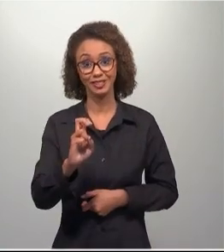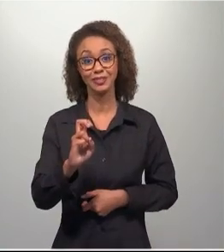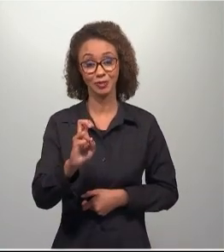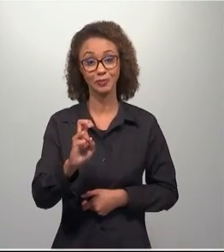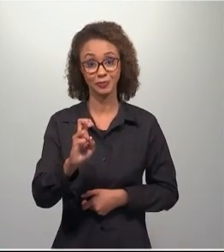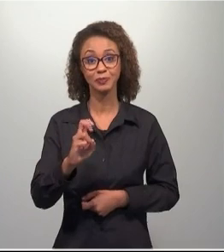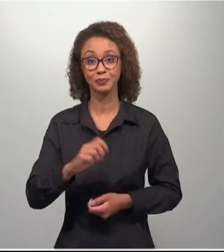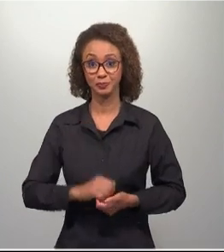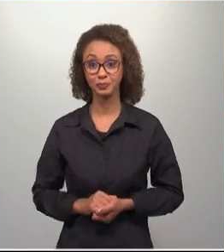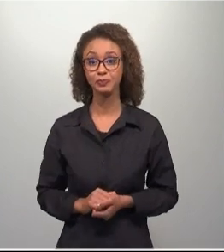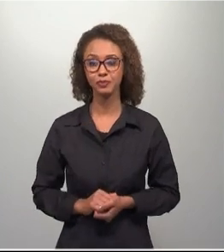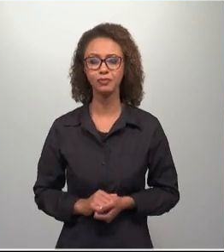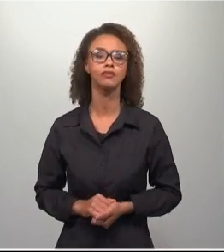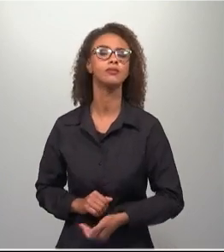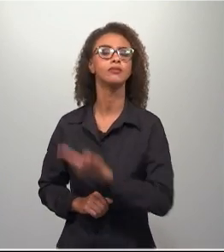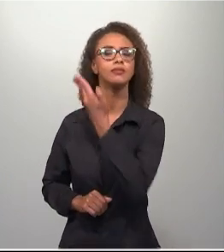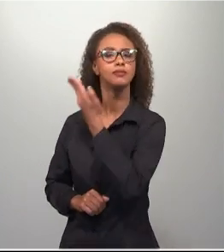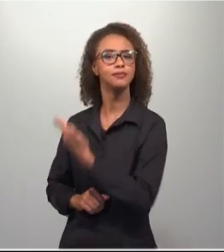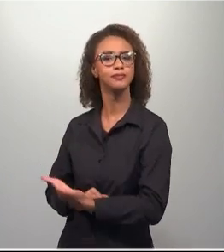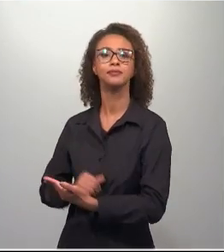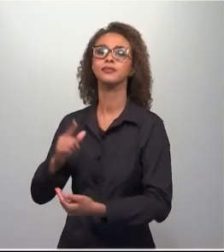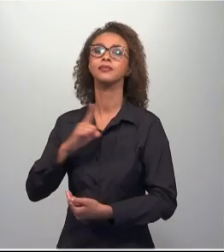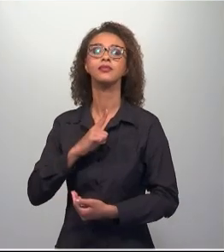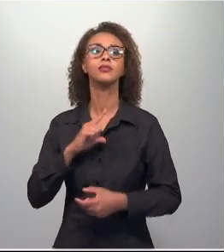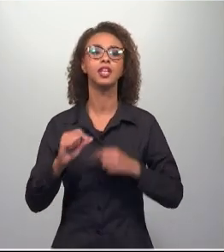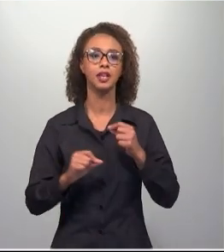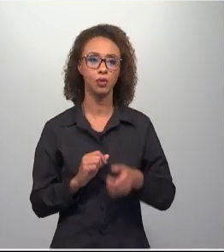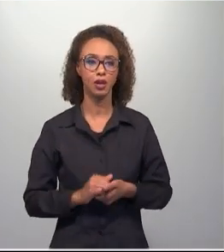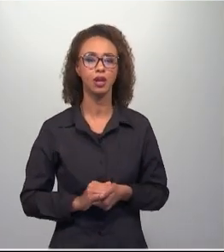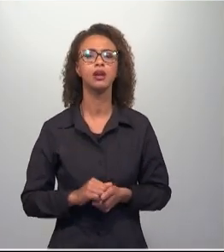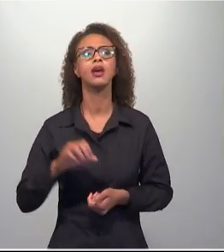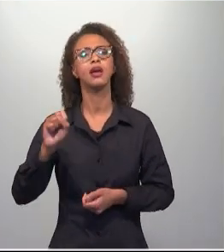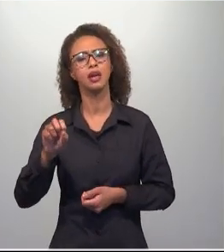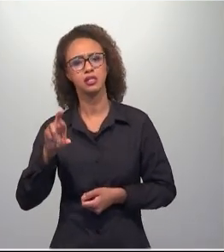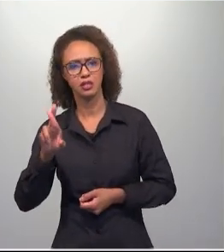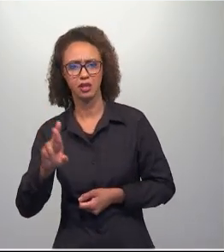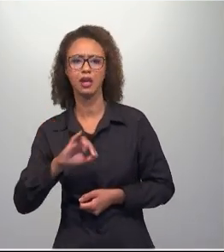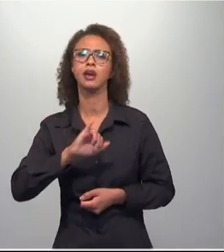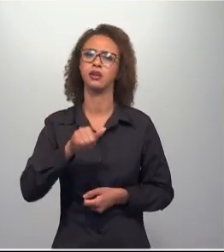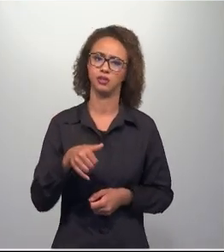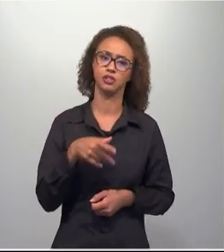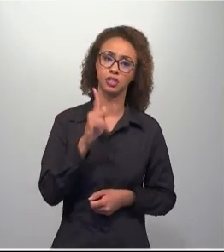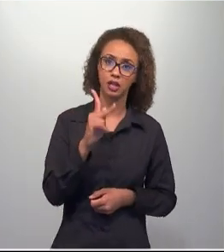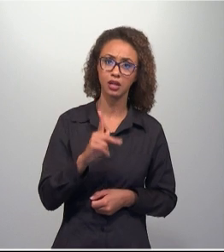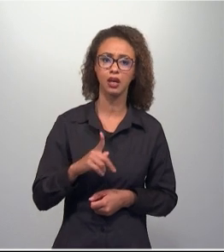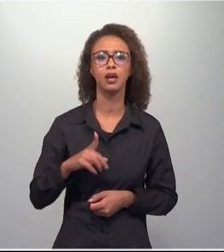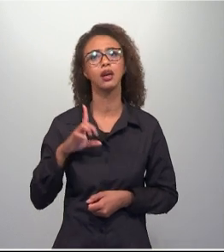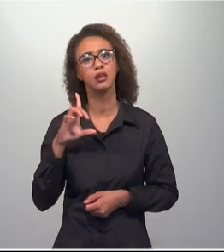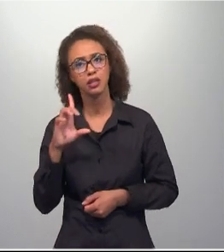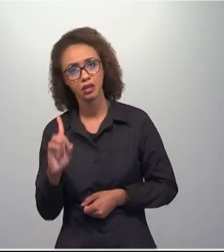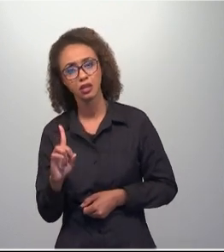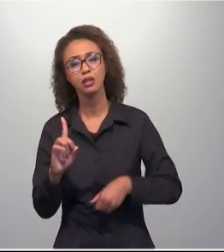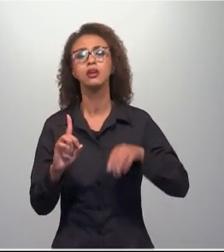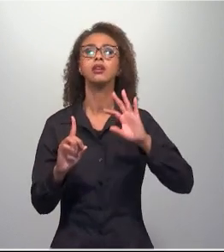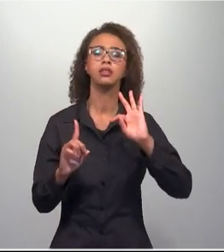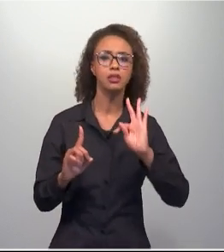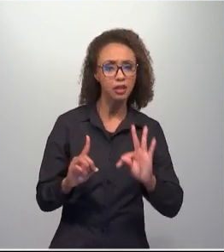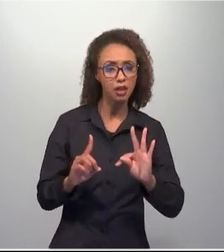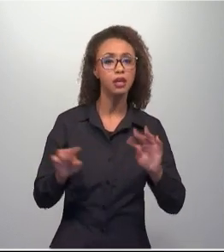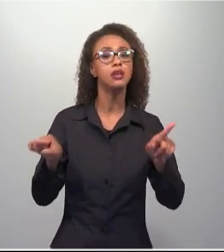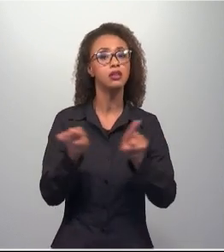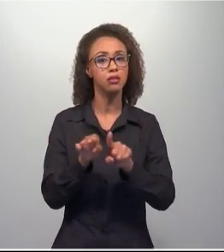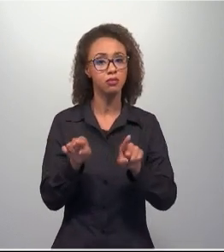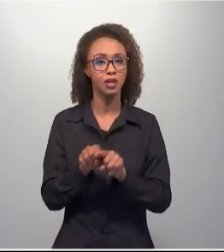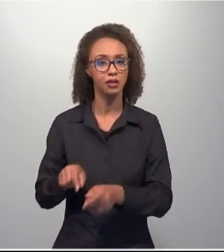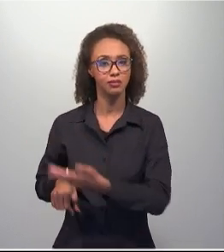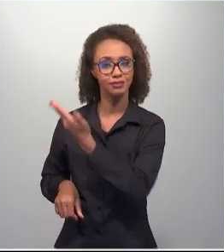vamos lá temos os tipos flip flops srj cadeia t com os que minha diagrama